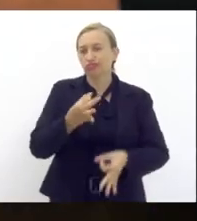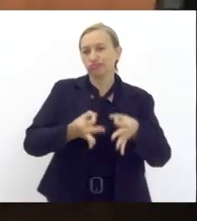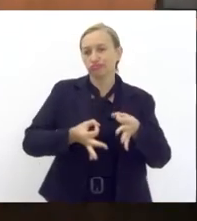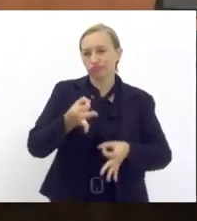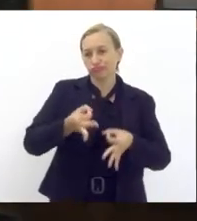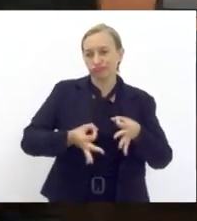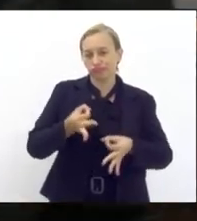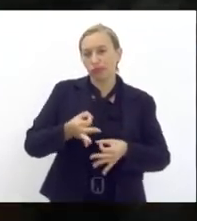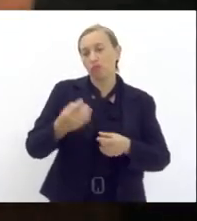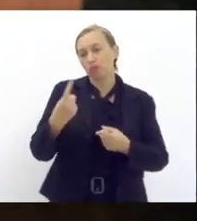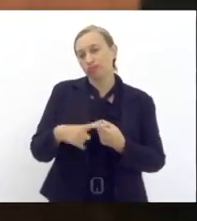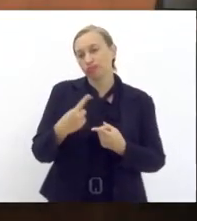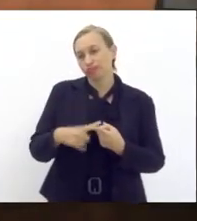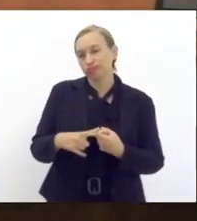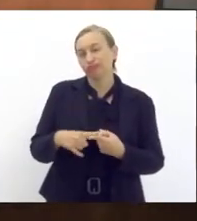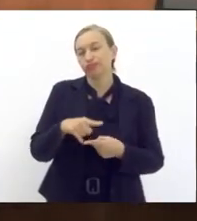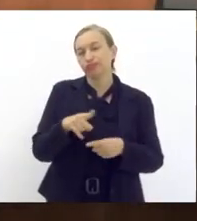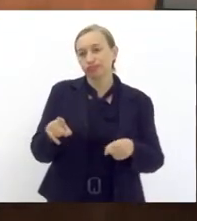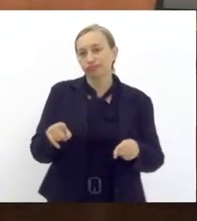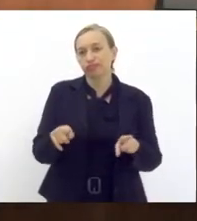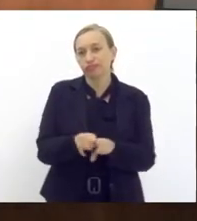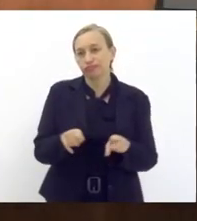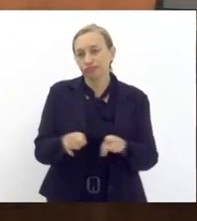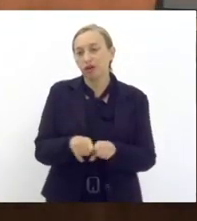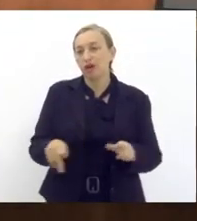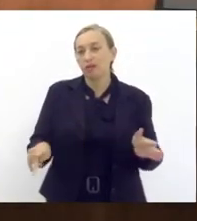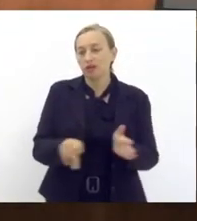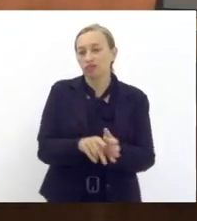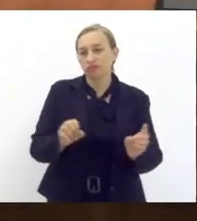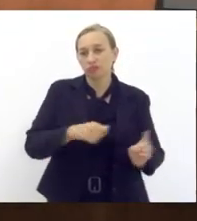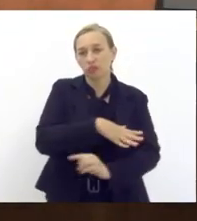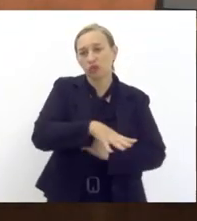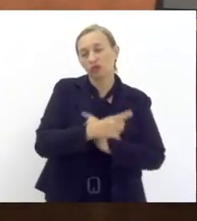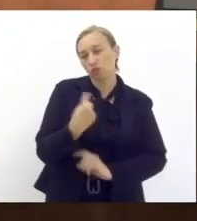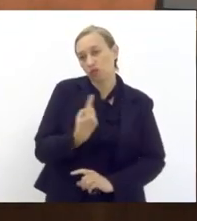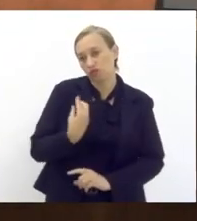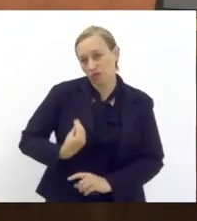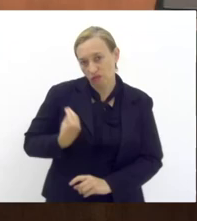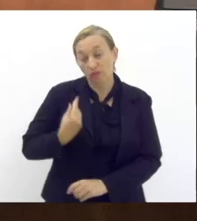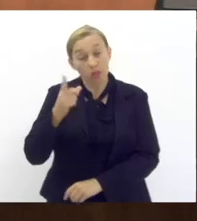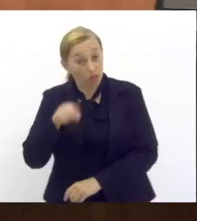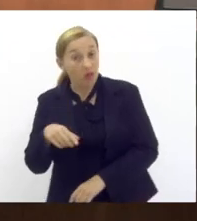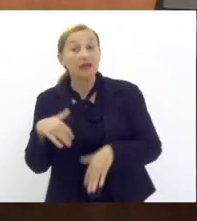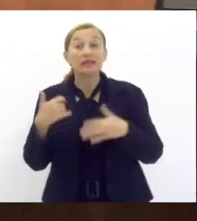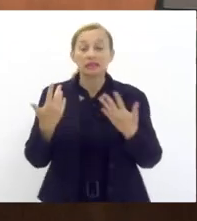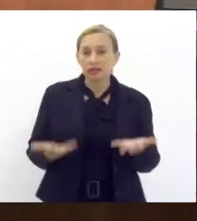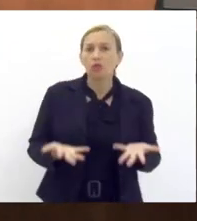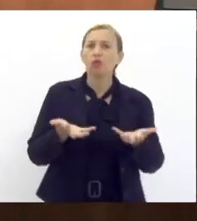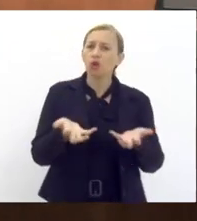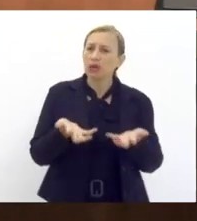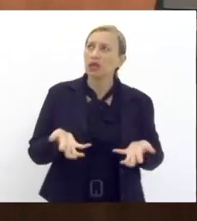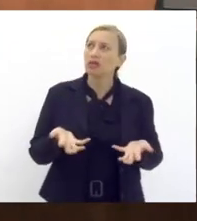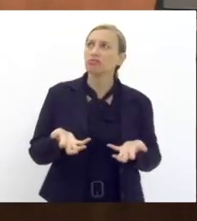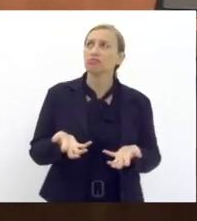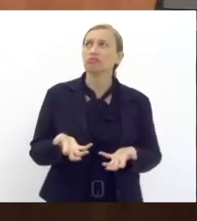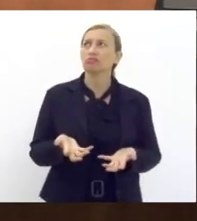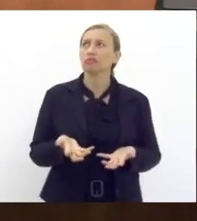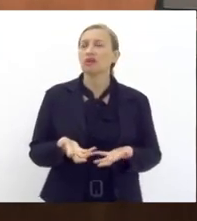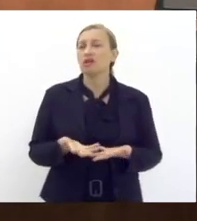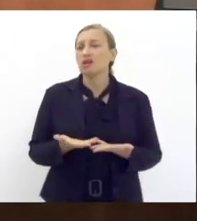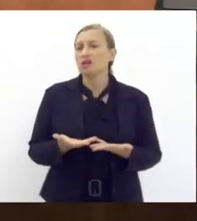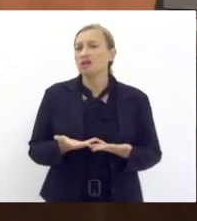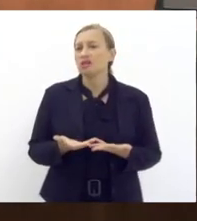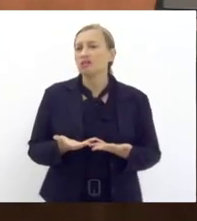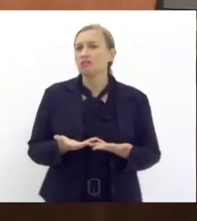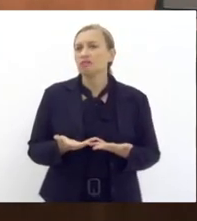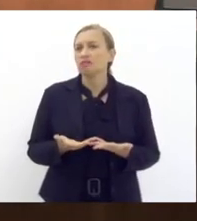estigmatização, porque esse também faz parte da sociedade ao qual nós vivemos, não é? Então, eu queria